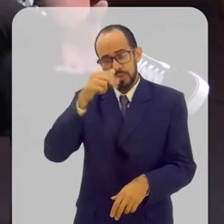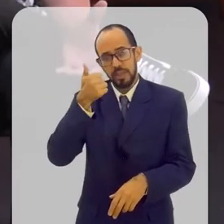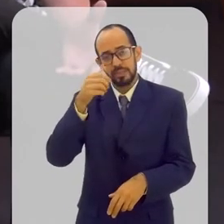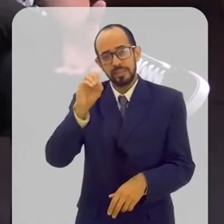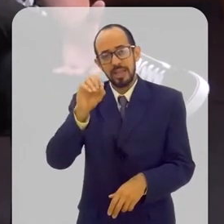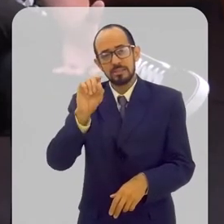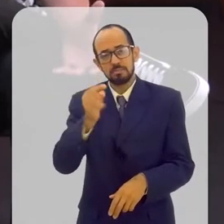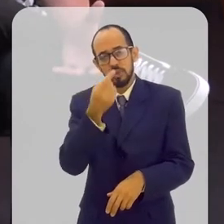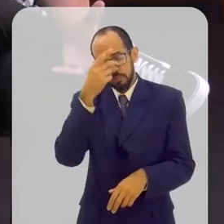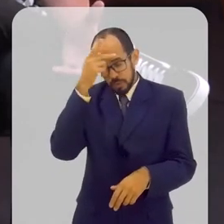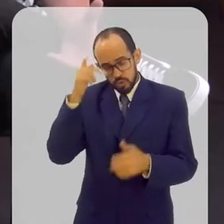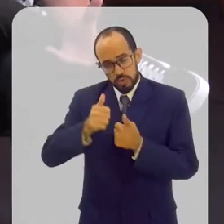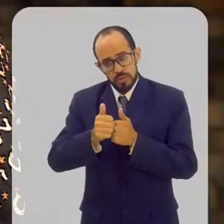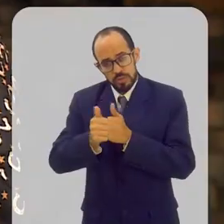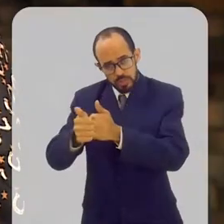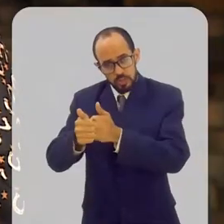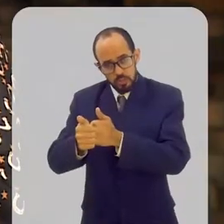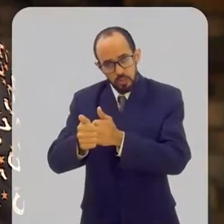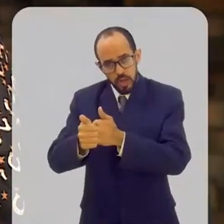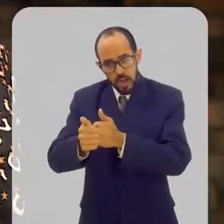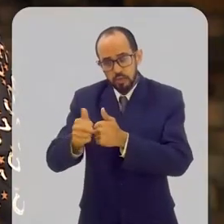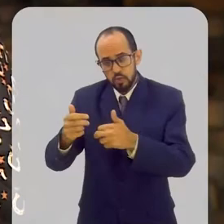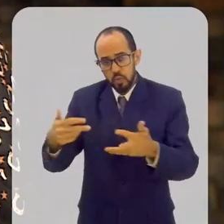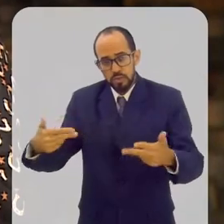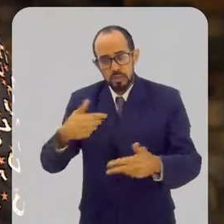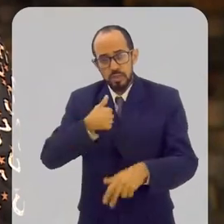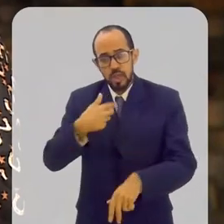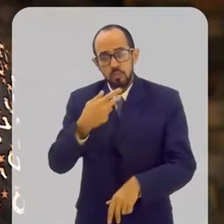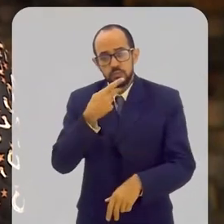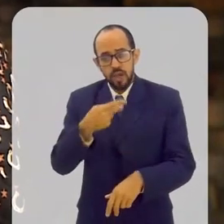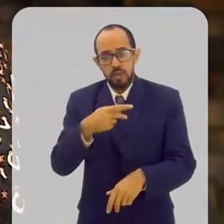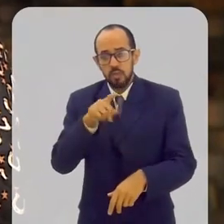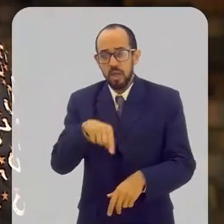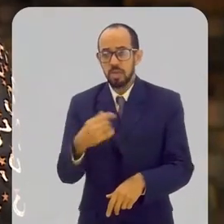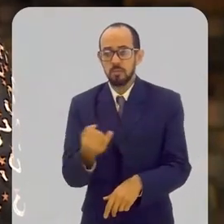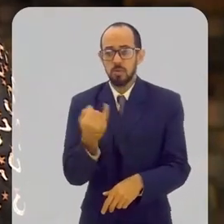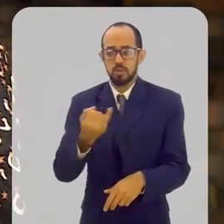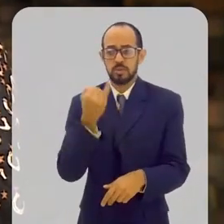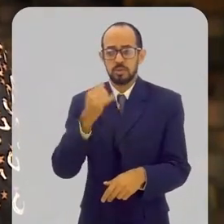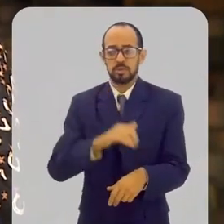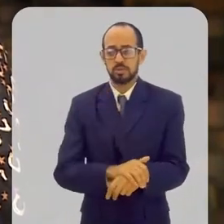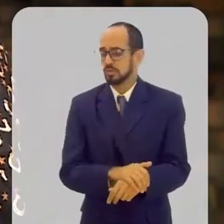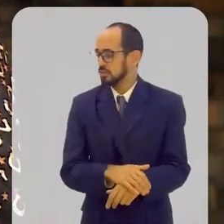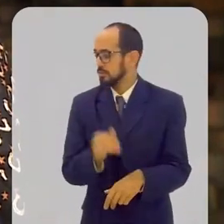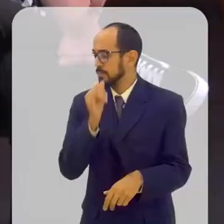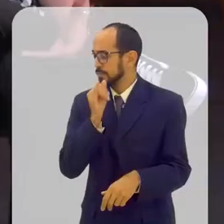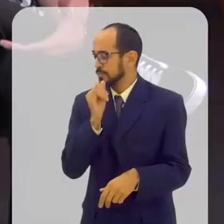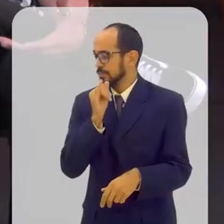10 mil pessoas me seguindo. Então, o que eu falo para essas pessoas é importante, né?